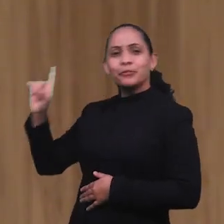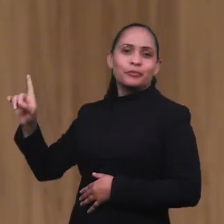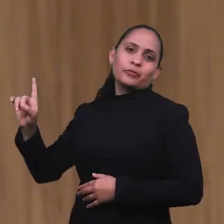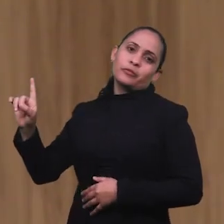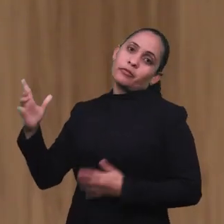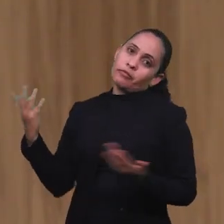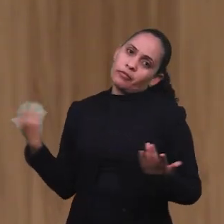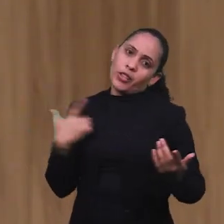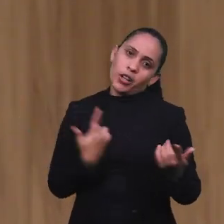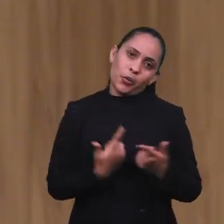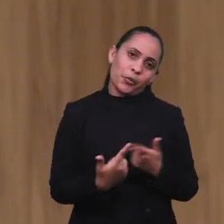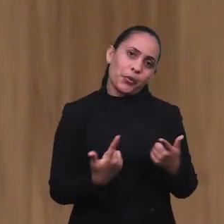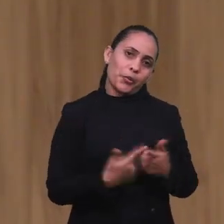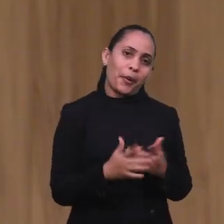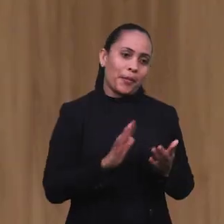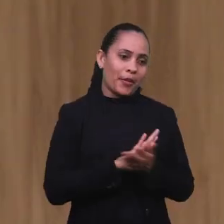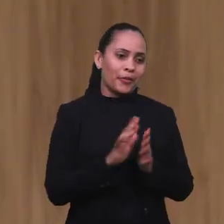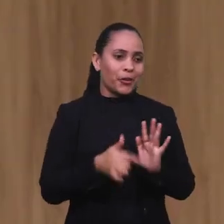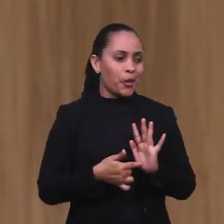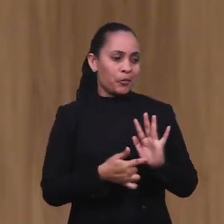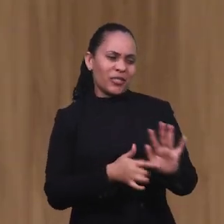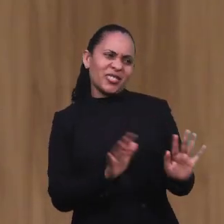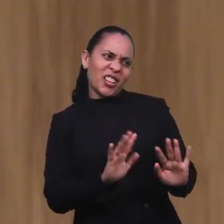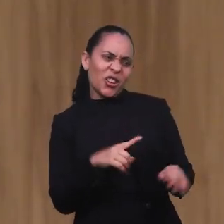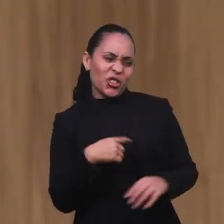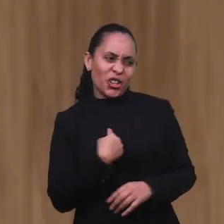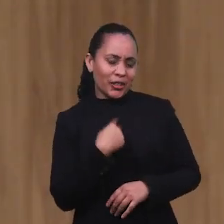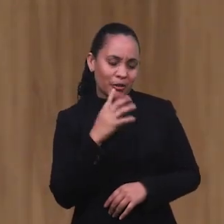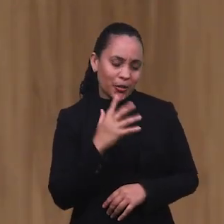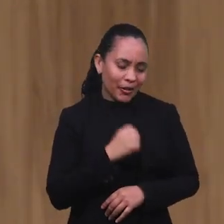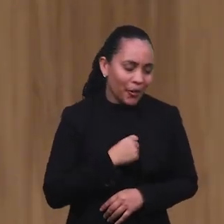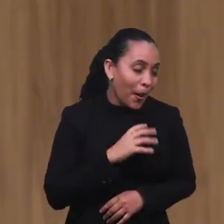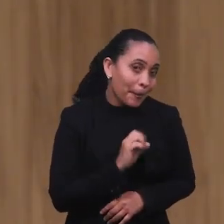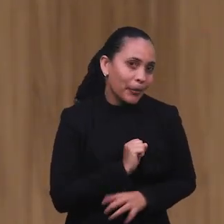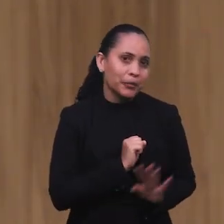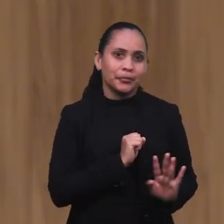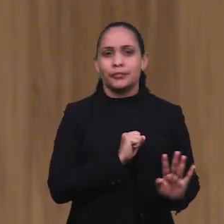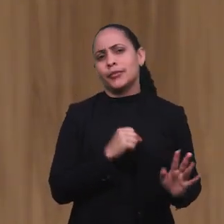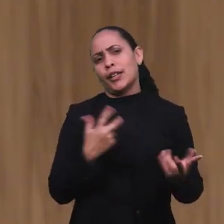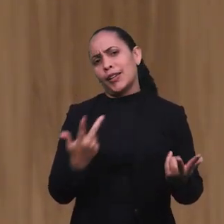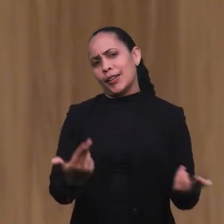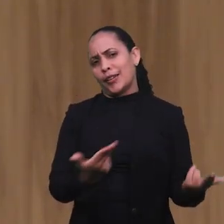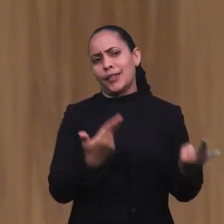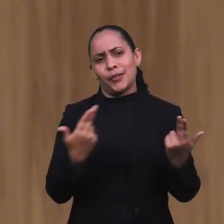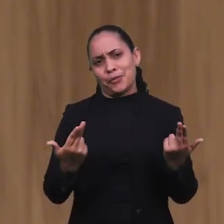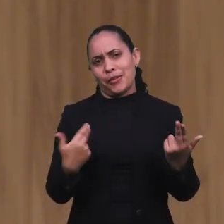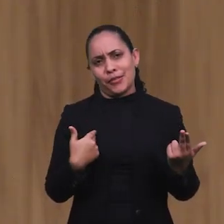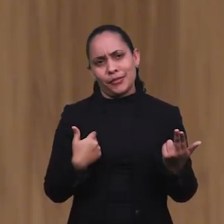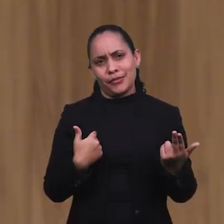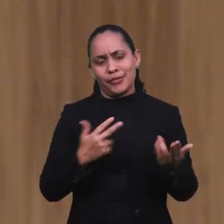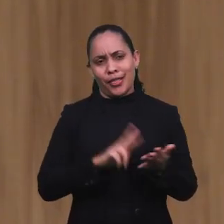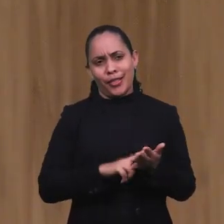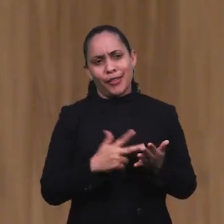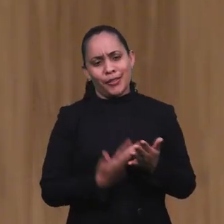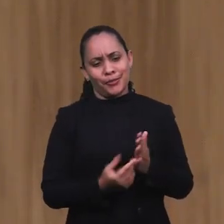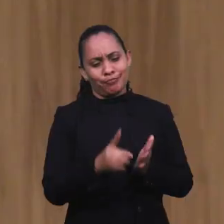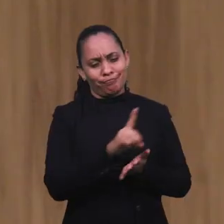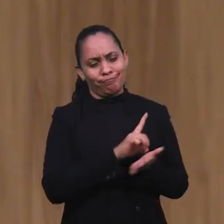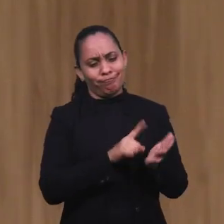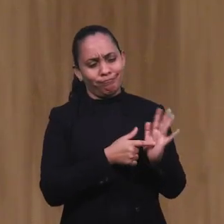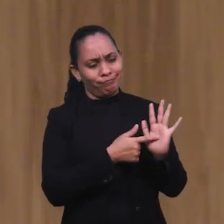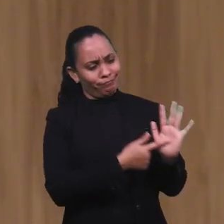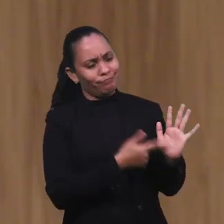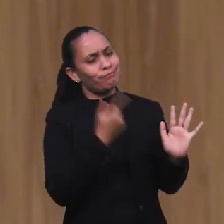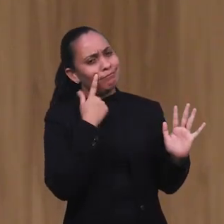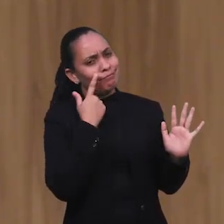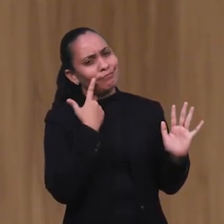problema. E você vai observar que alguns falam, não adoramos, reverenciamos, é a mesma coisa. Havia uma tradução do